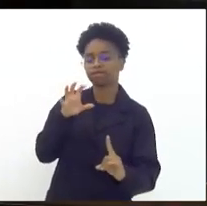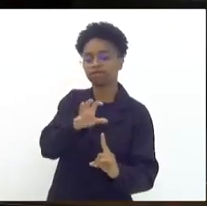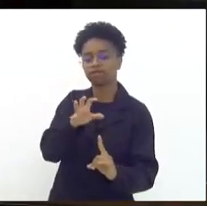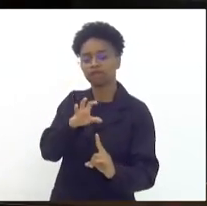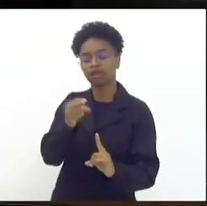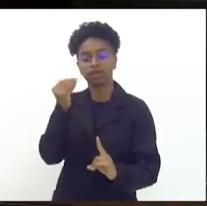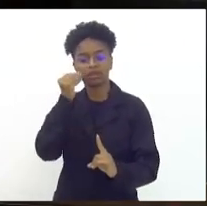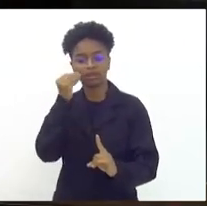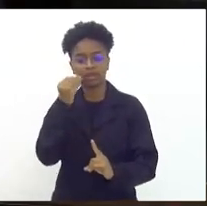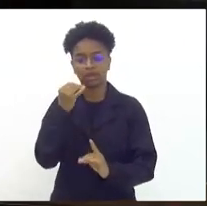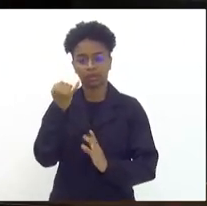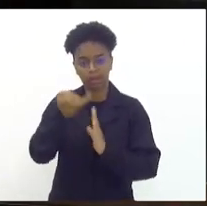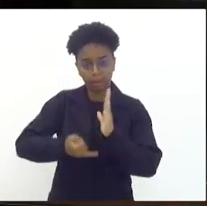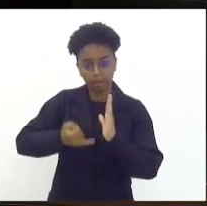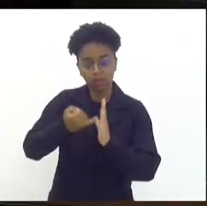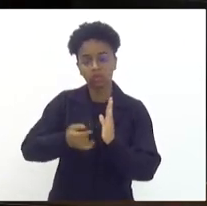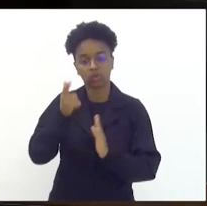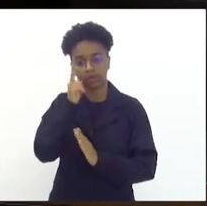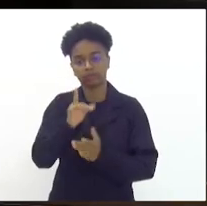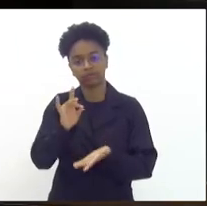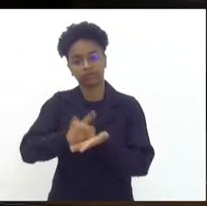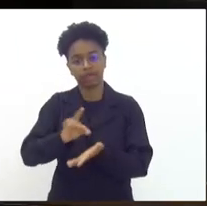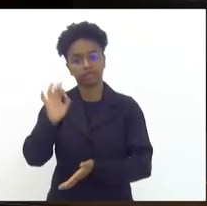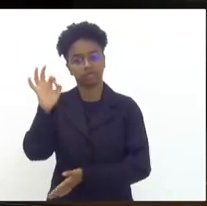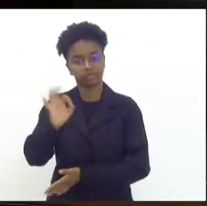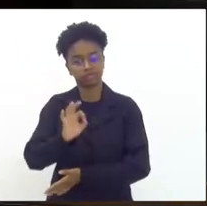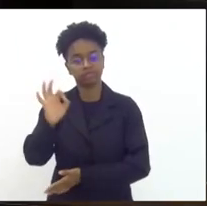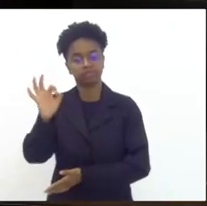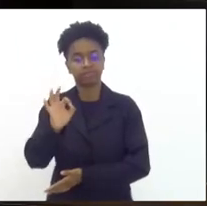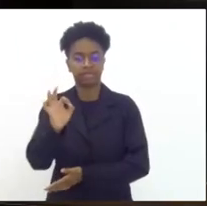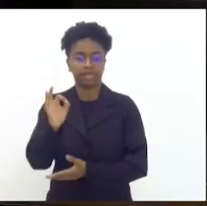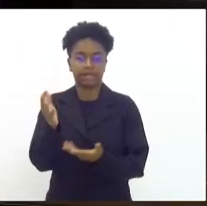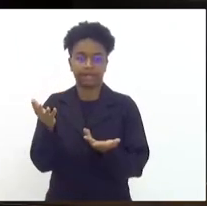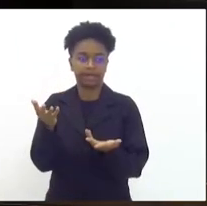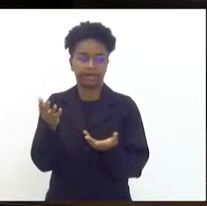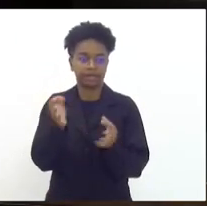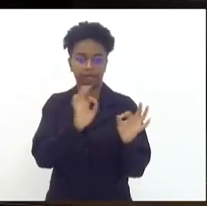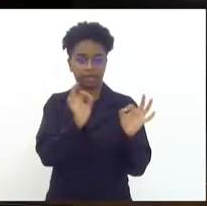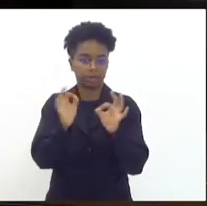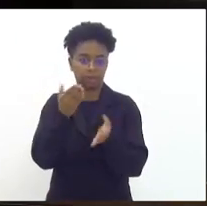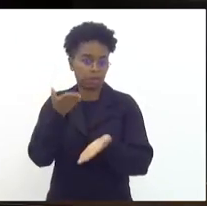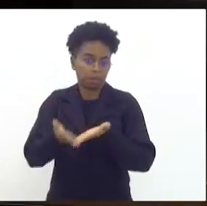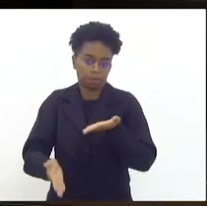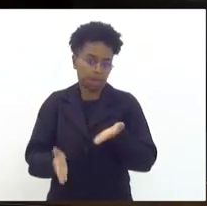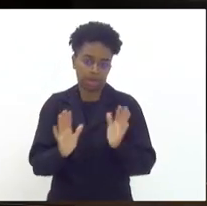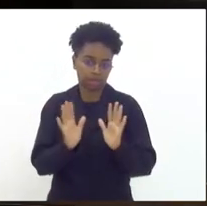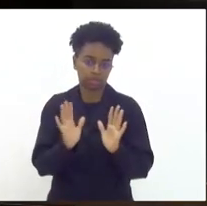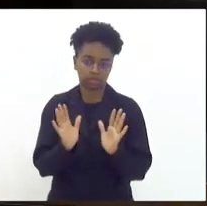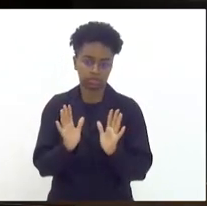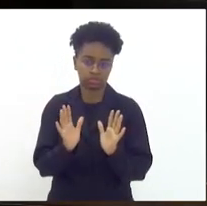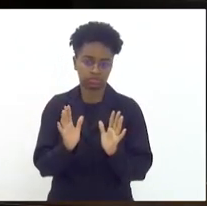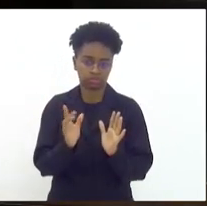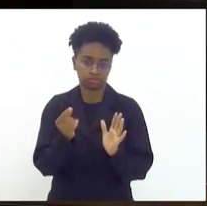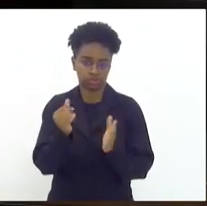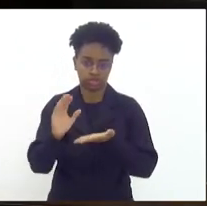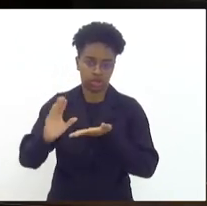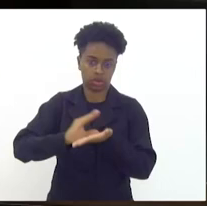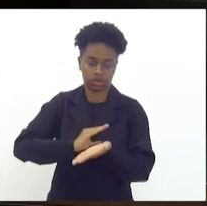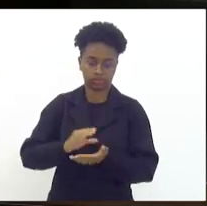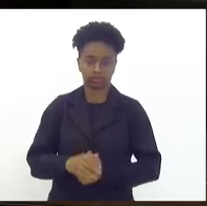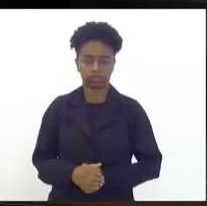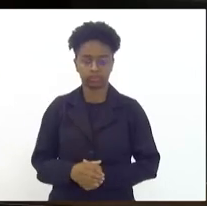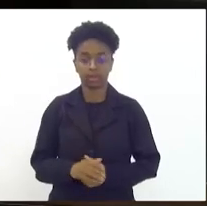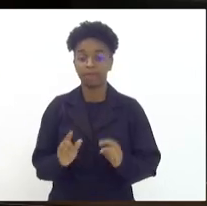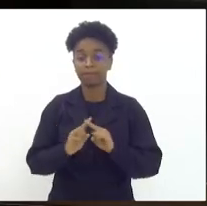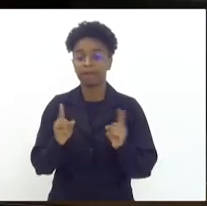esse imposto Garanta uma alíquota tal que ninguém acabe perdendo receita como